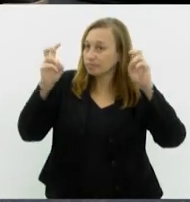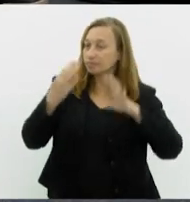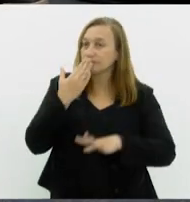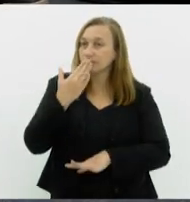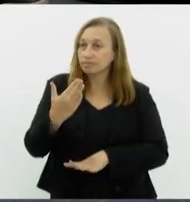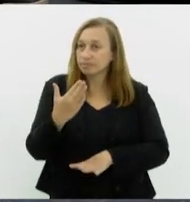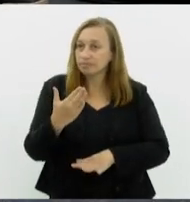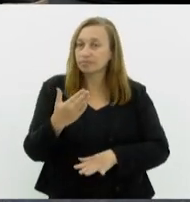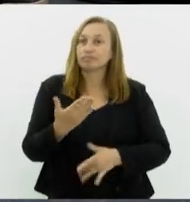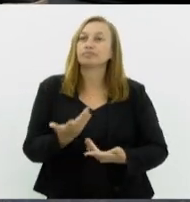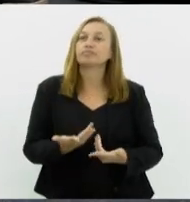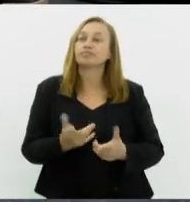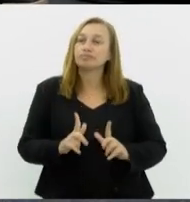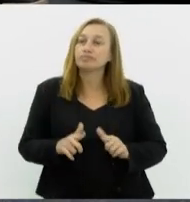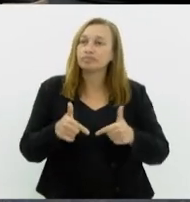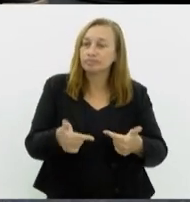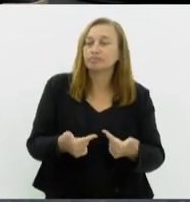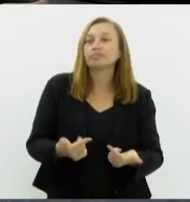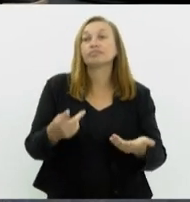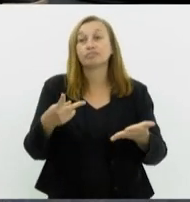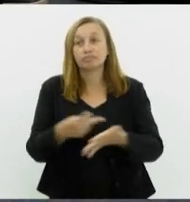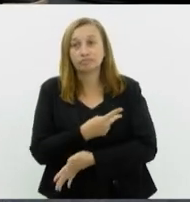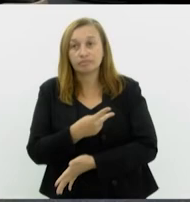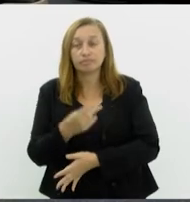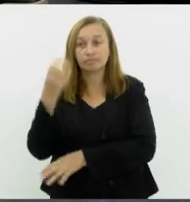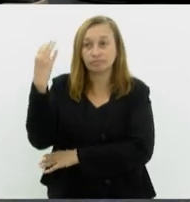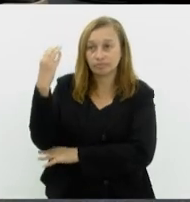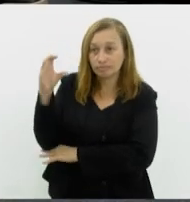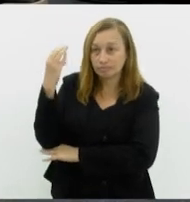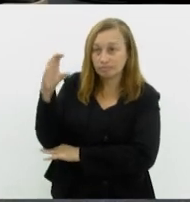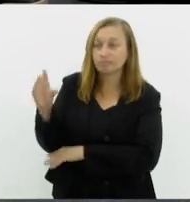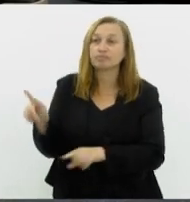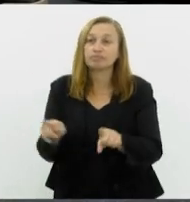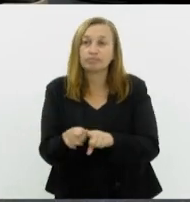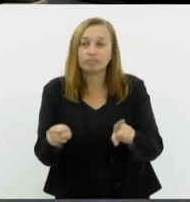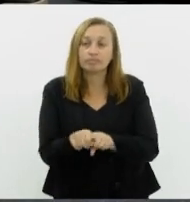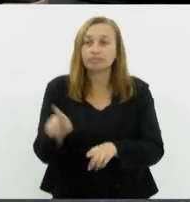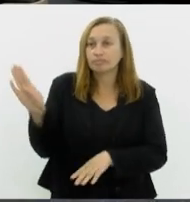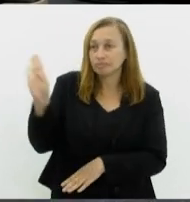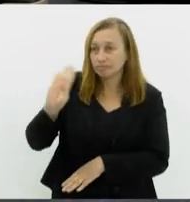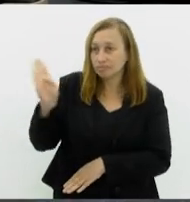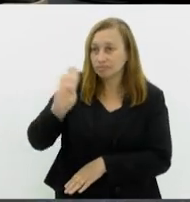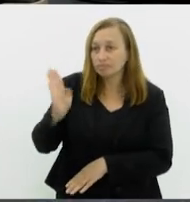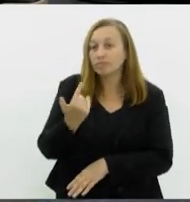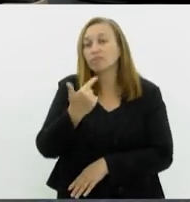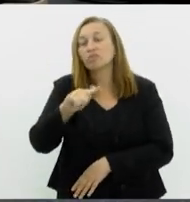de prática, né, como foi o caso que aconteceu em Copacabana, tivemos o também em Botafogo,